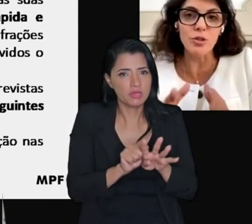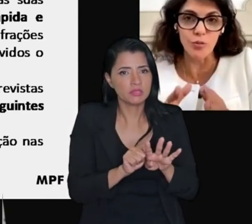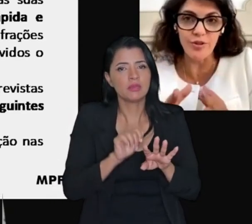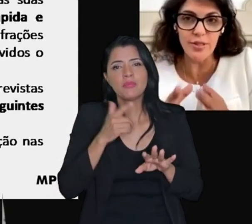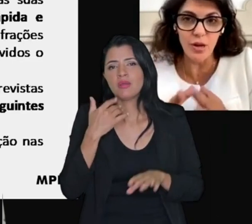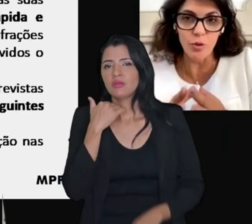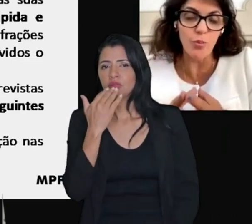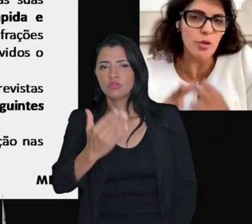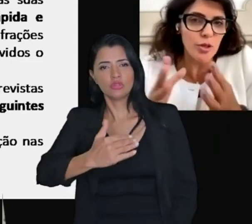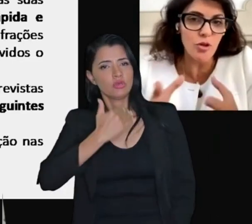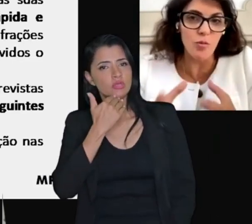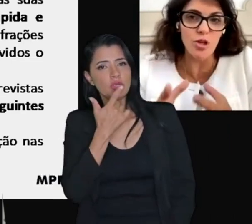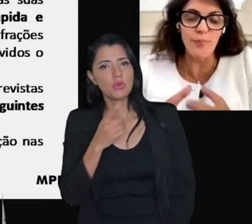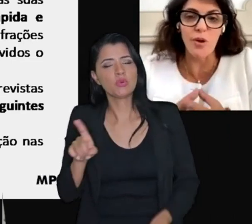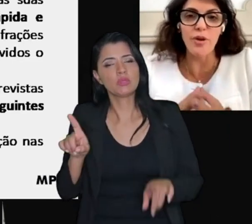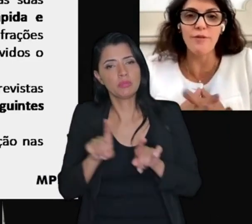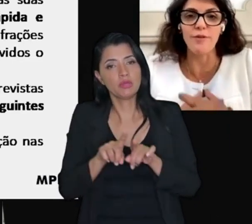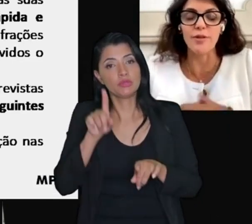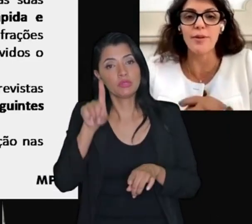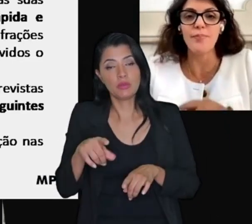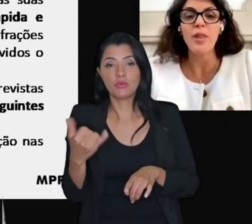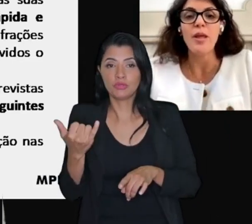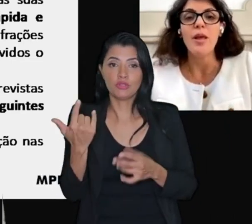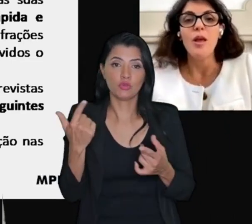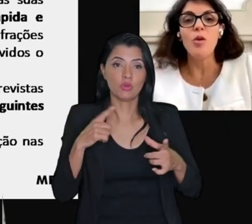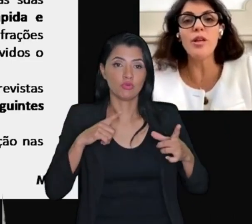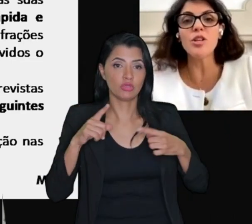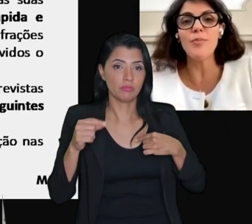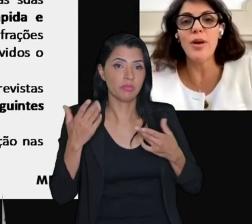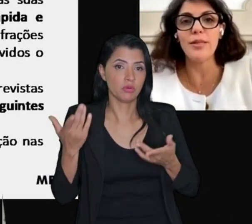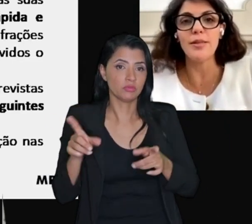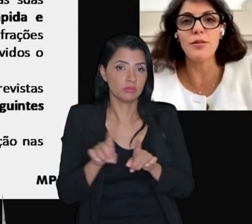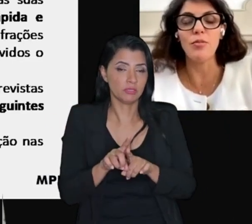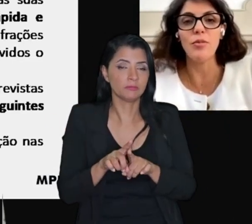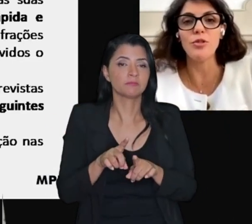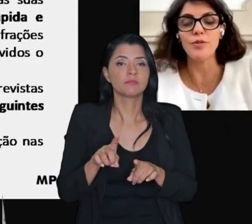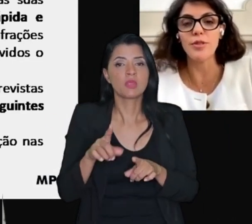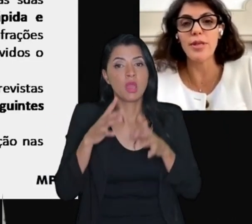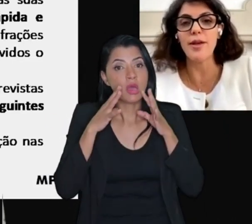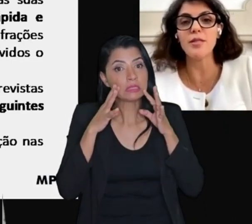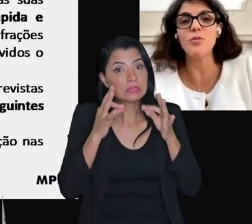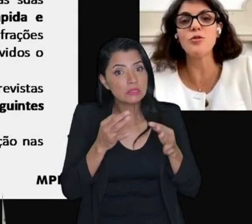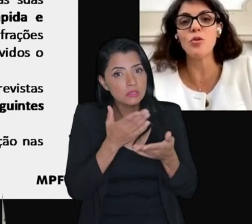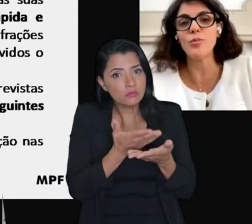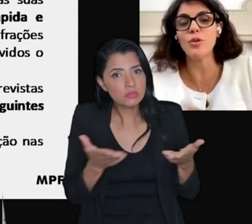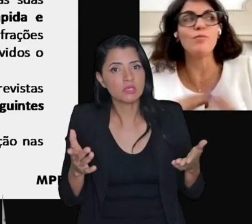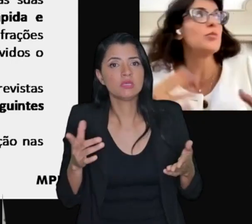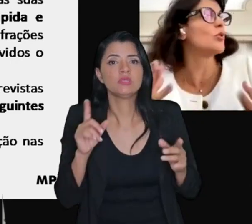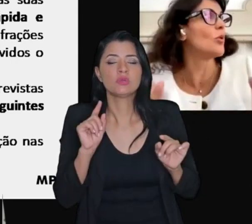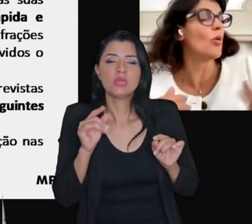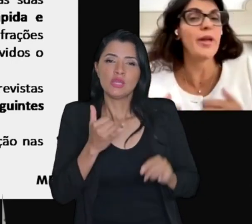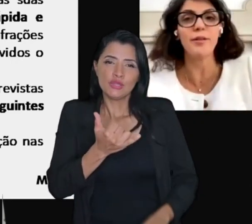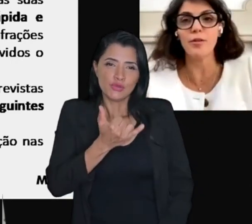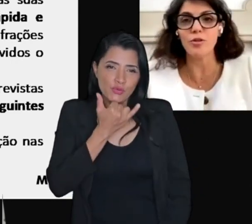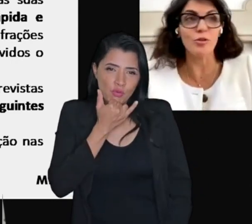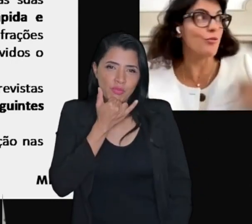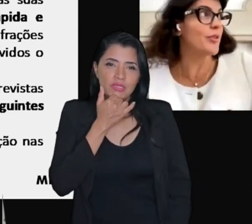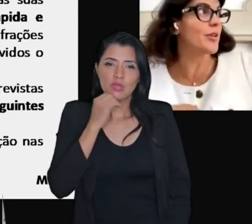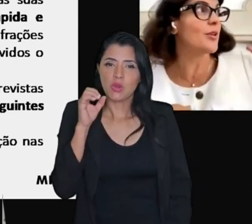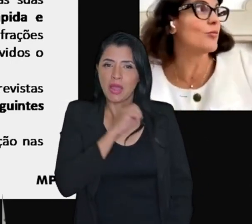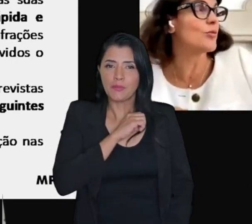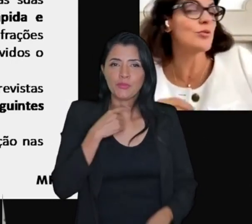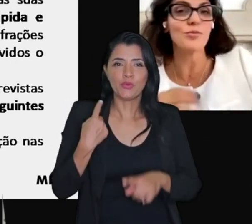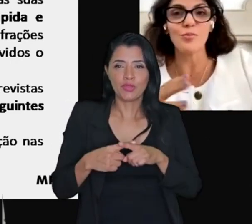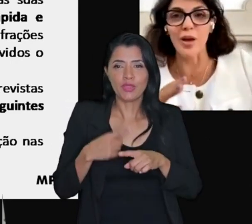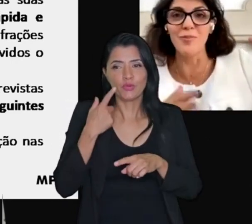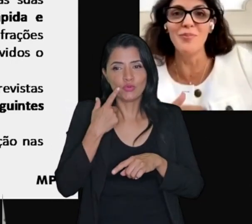tem a parte física muito importante, como o Japão e a França. Eu queria chamar a atenção de vocês, me desculpe se eu estou correndo, é que eu já estou